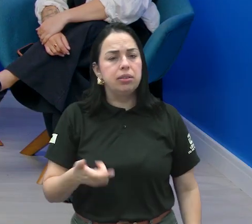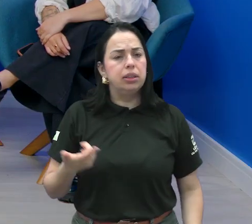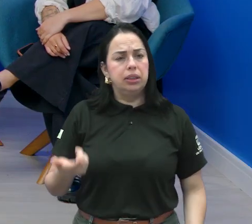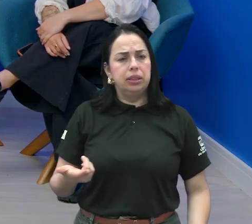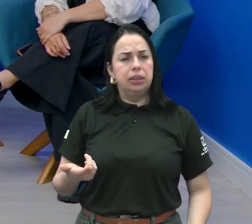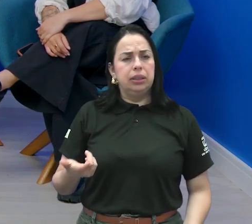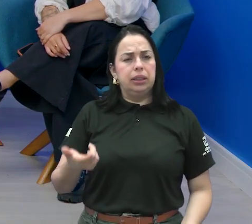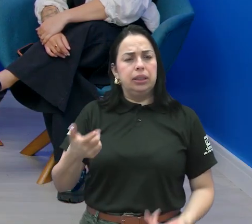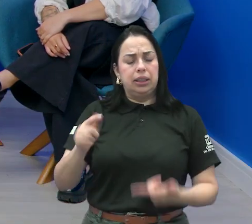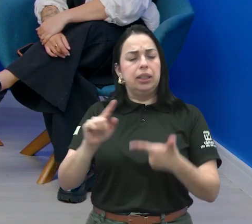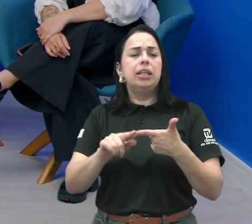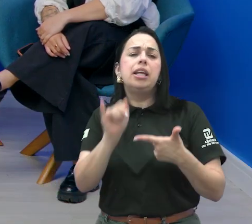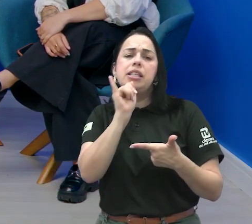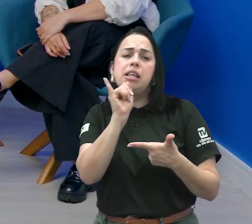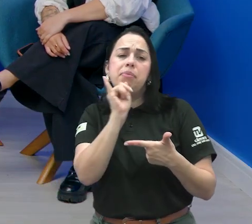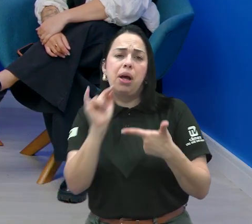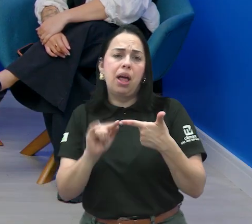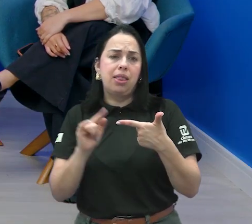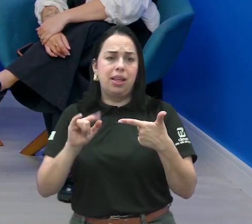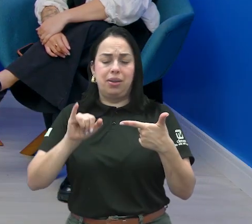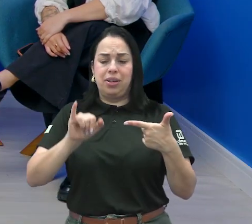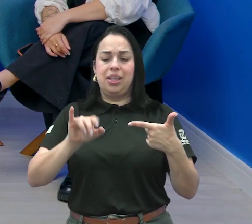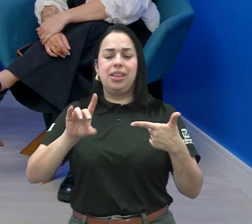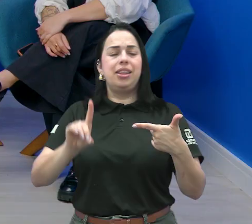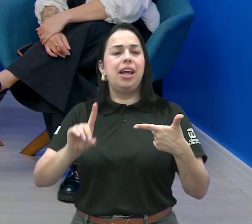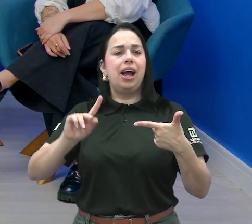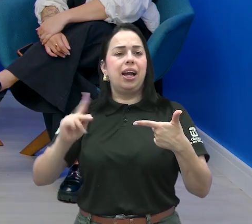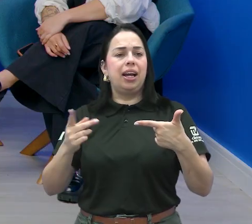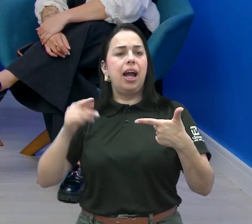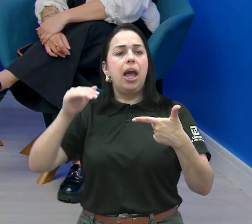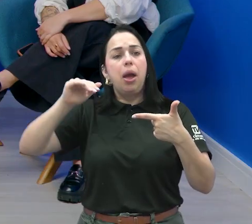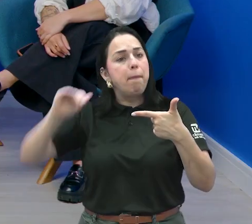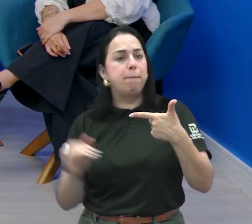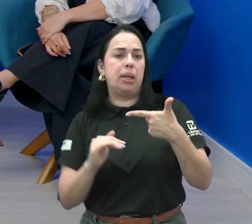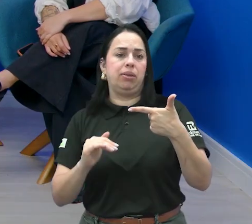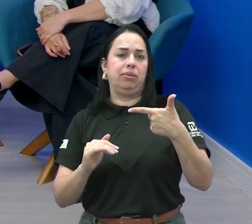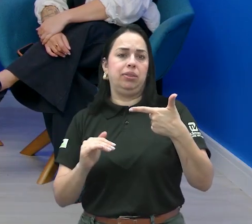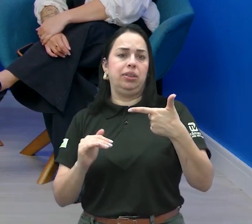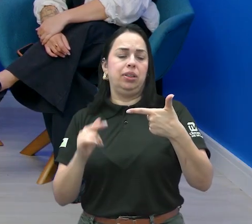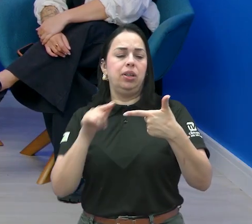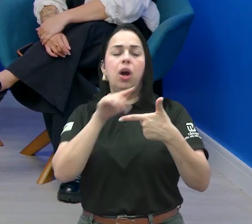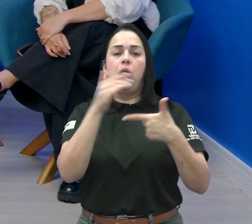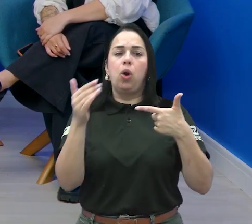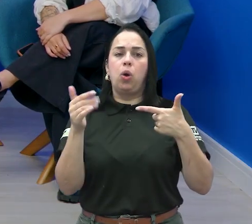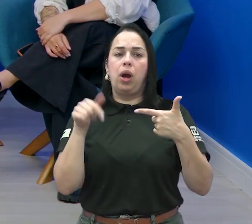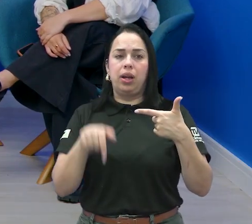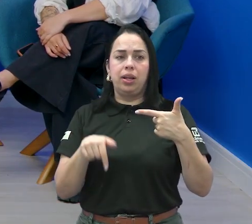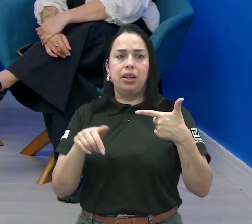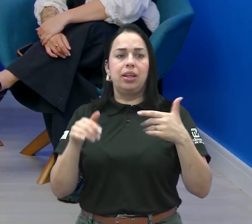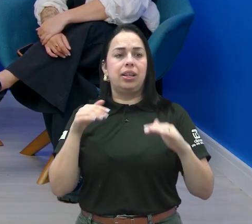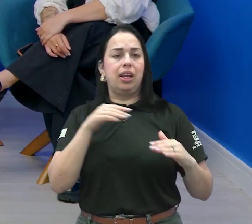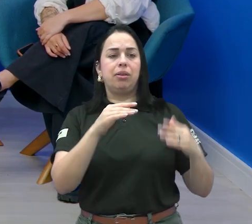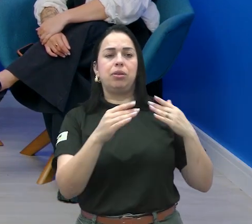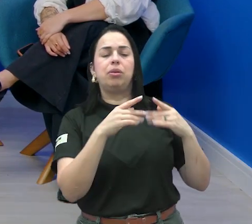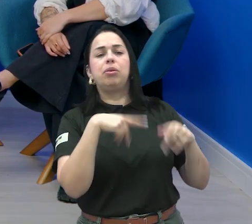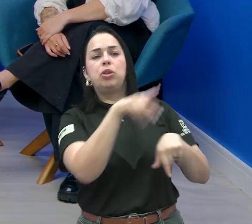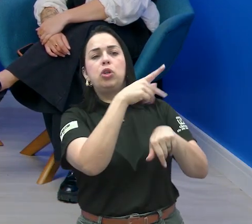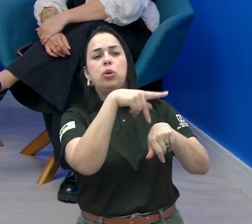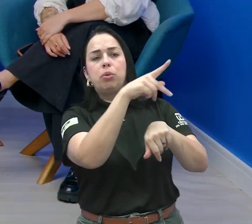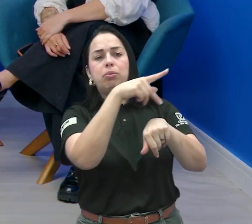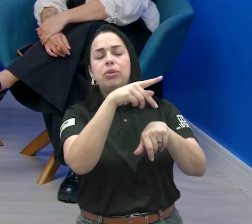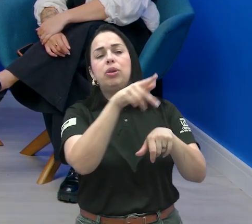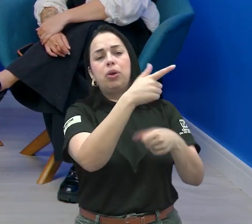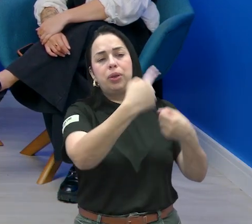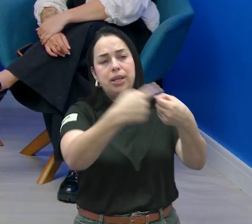que em educação, por exemplo, o IDHM é o menor, comparando de São José, é menor do que a